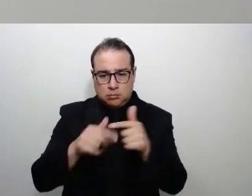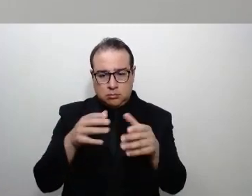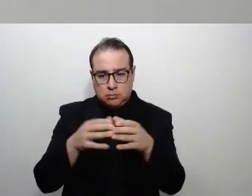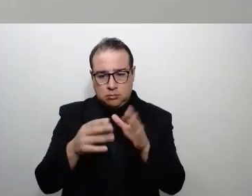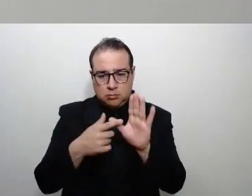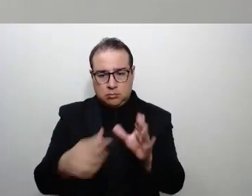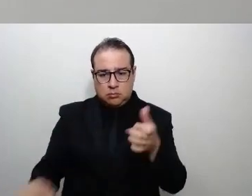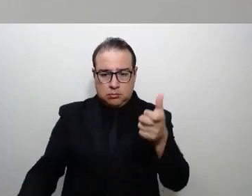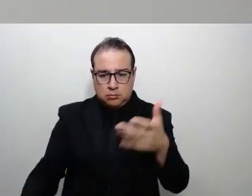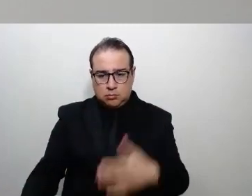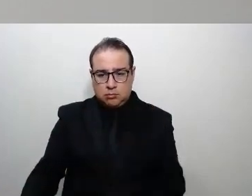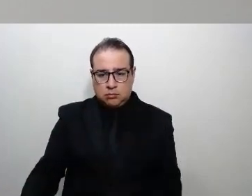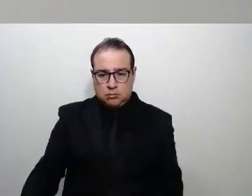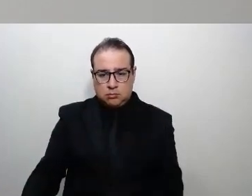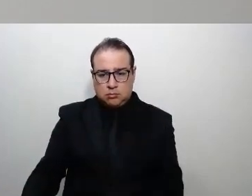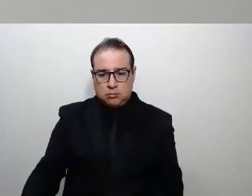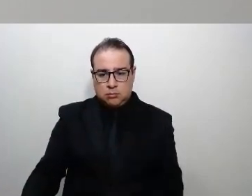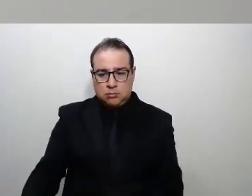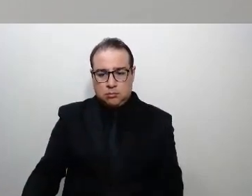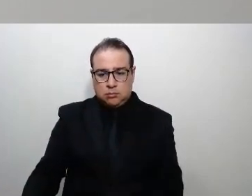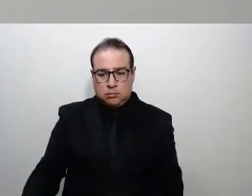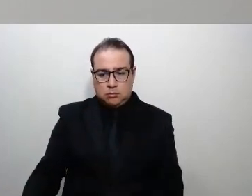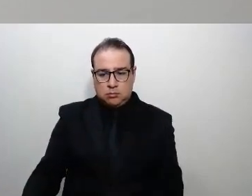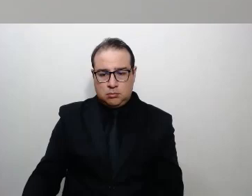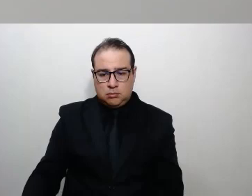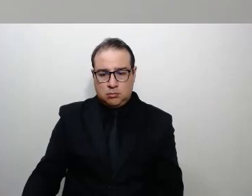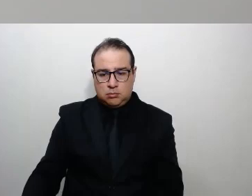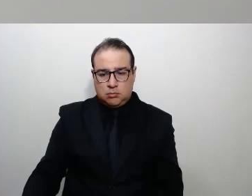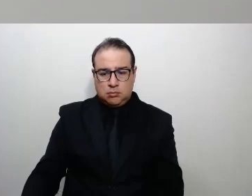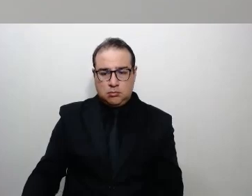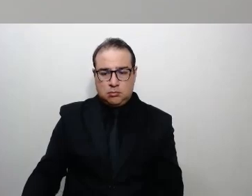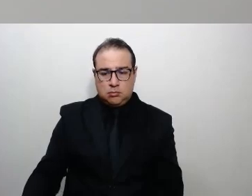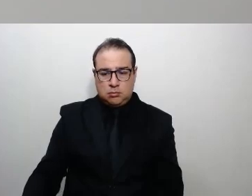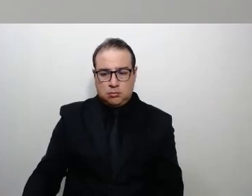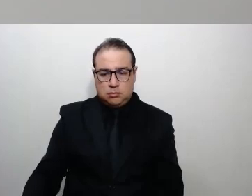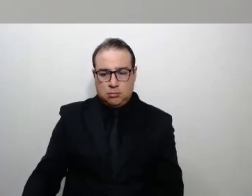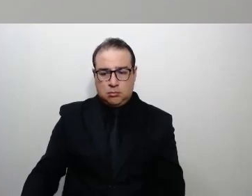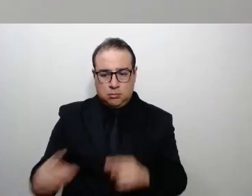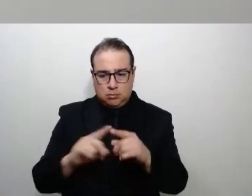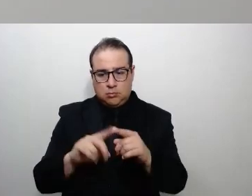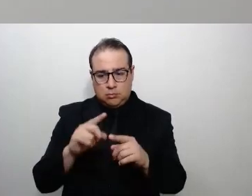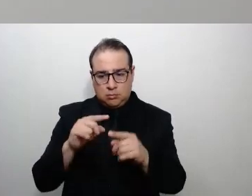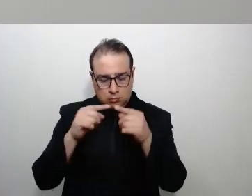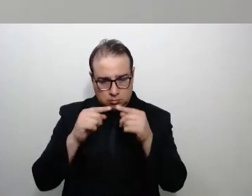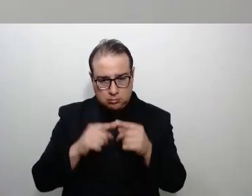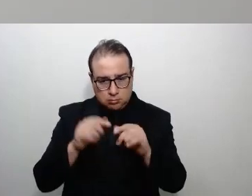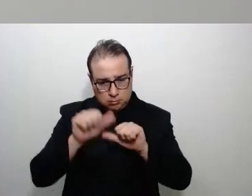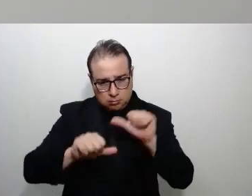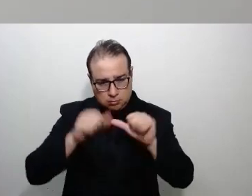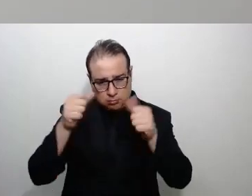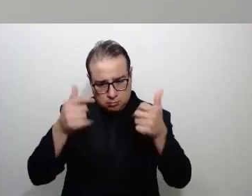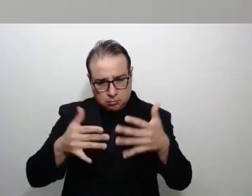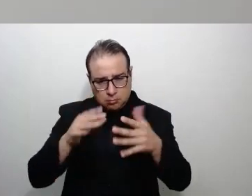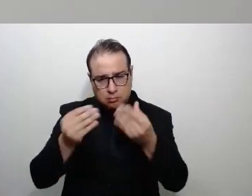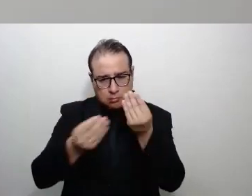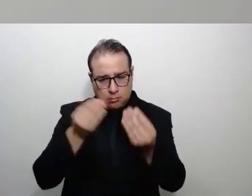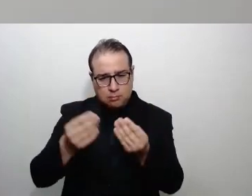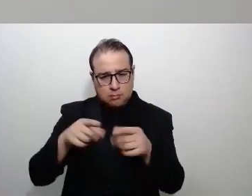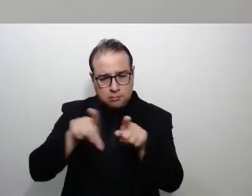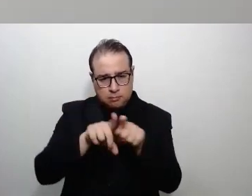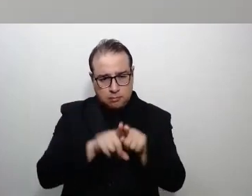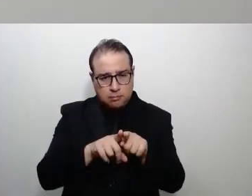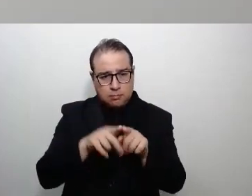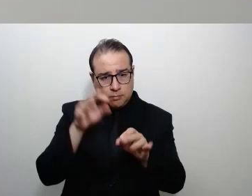da Justiça Federal da sessão judiciária do Rio Grande do Norte dão a dimensão da unidade da Justiça